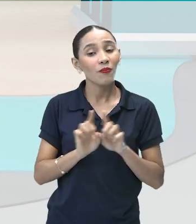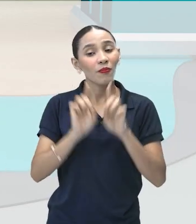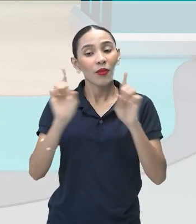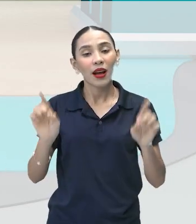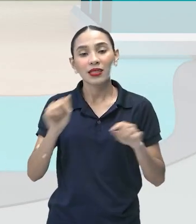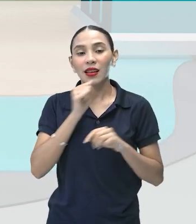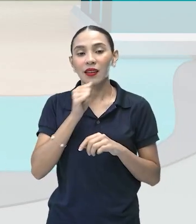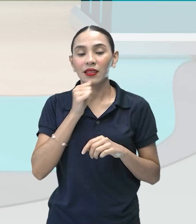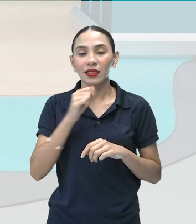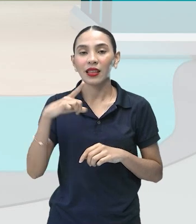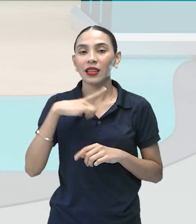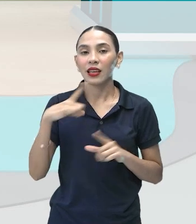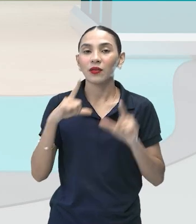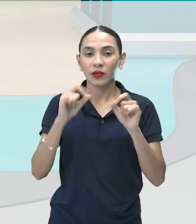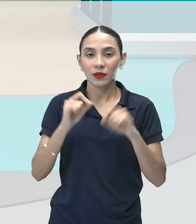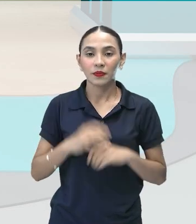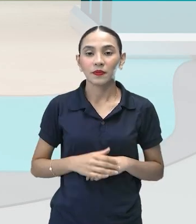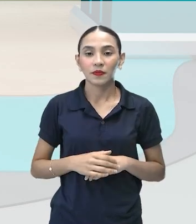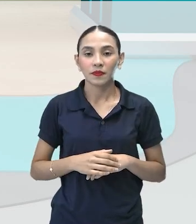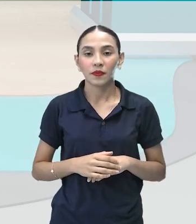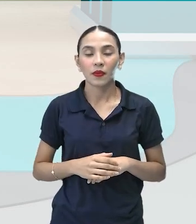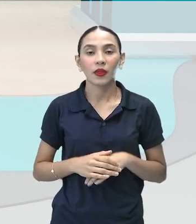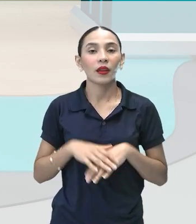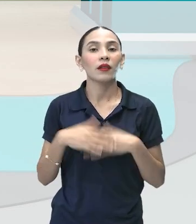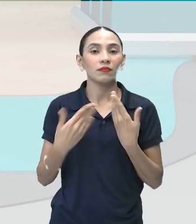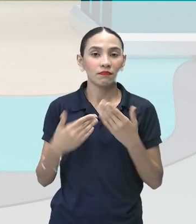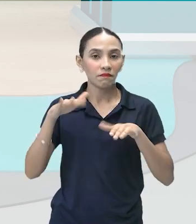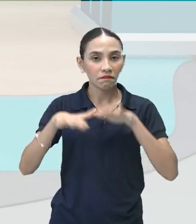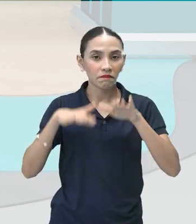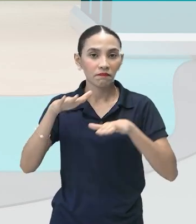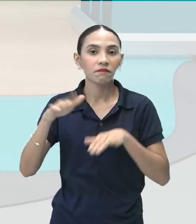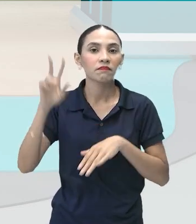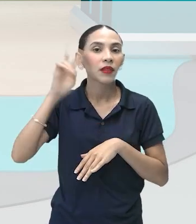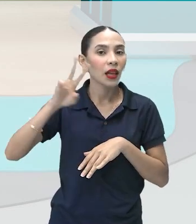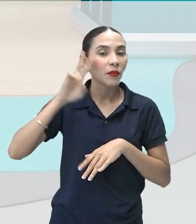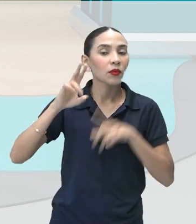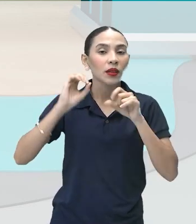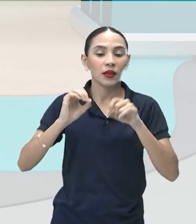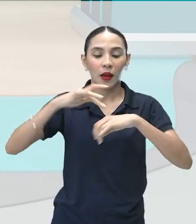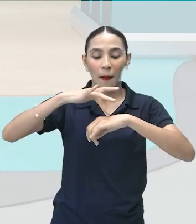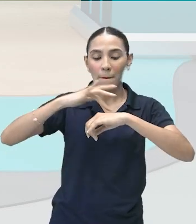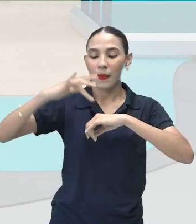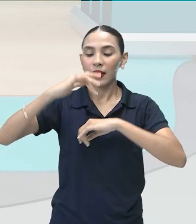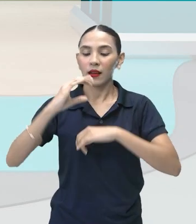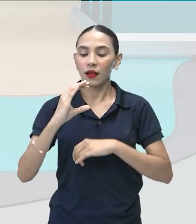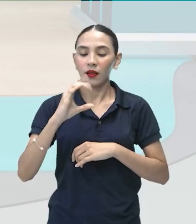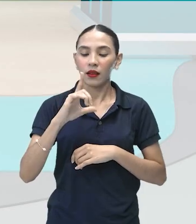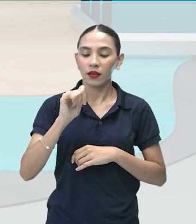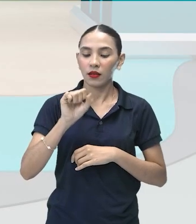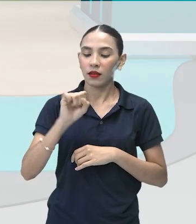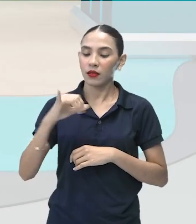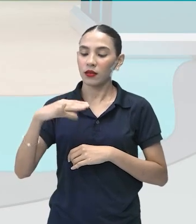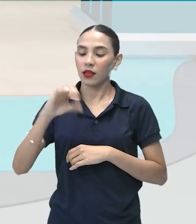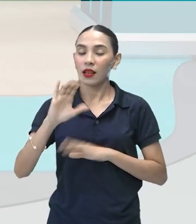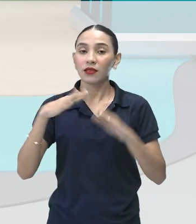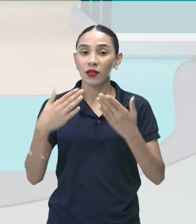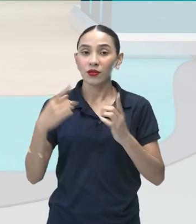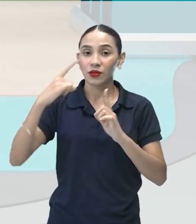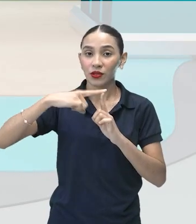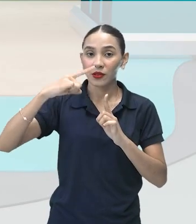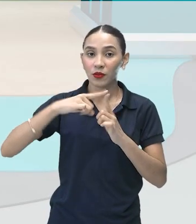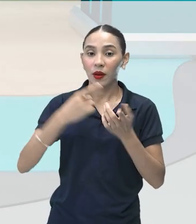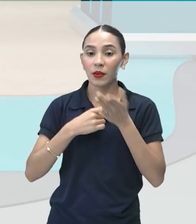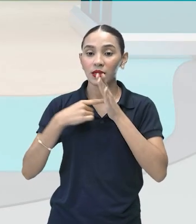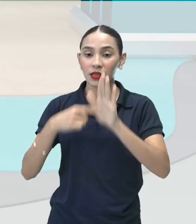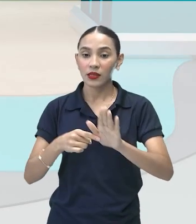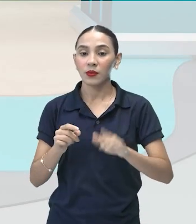ainda exibem, né, passos que nos remetem ao que o balé clássico. Essa forma de apresentação,